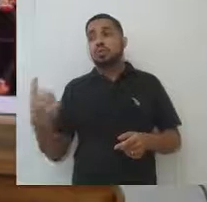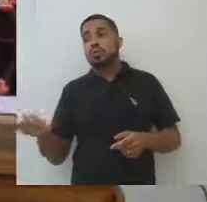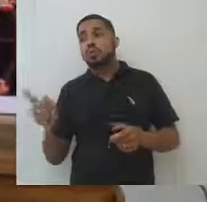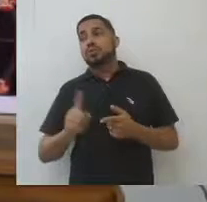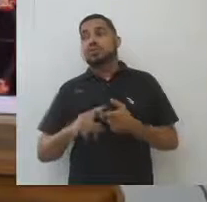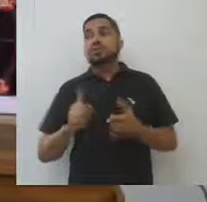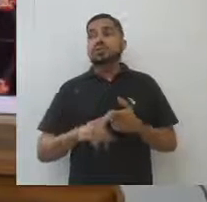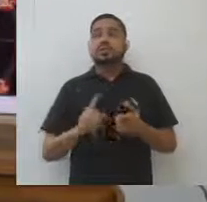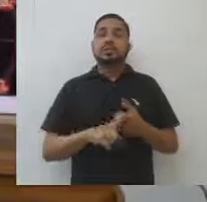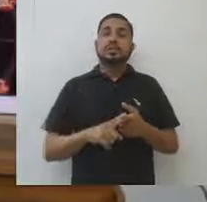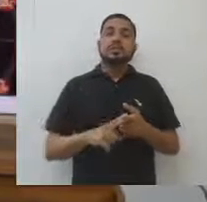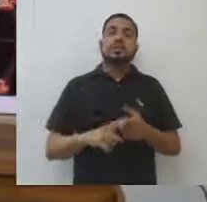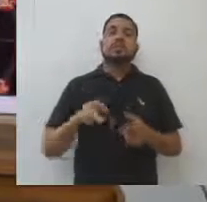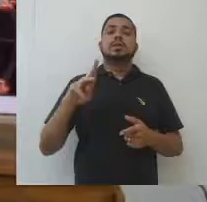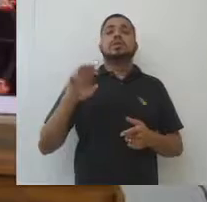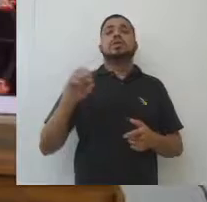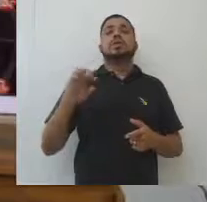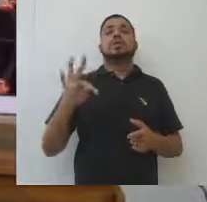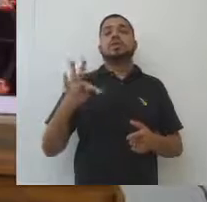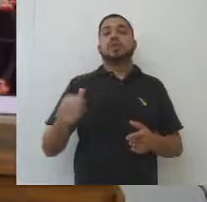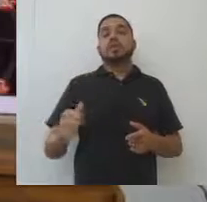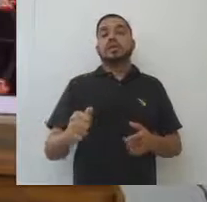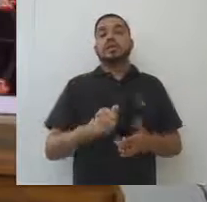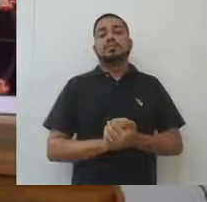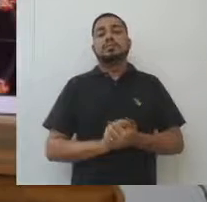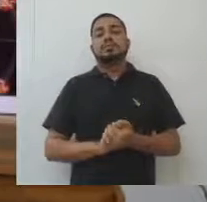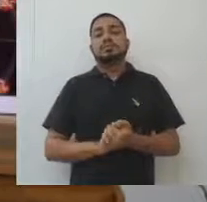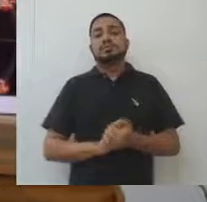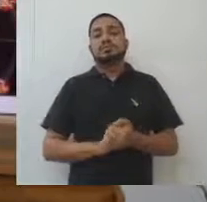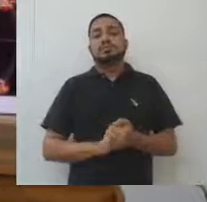espetáculo dela, Rota.